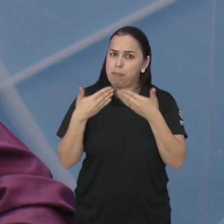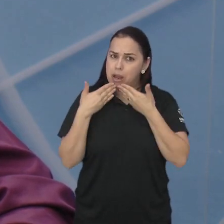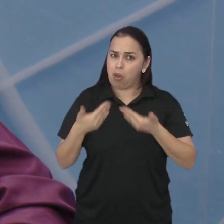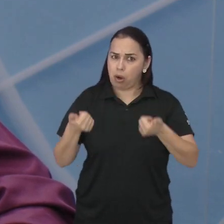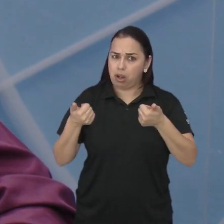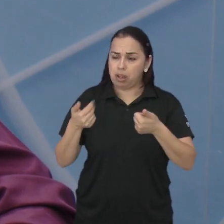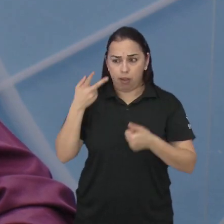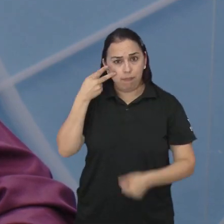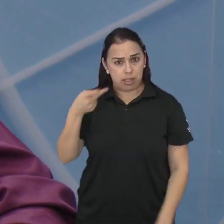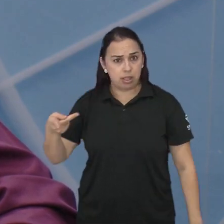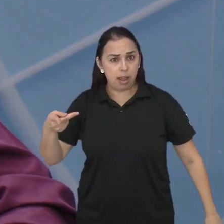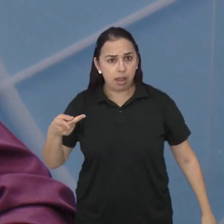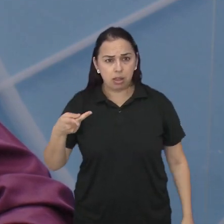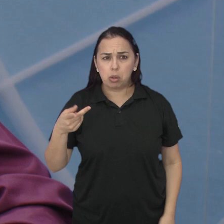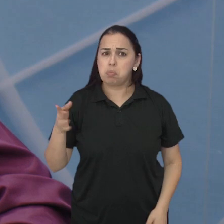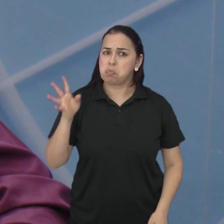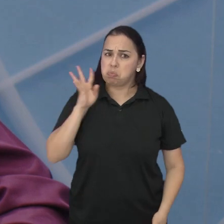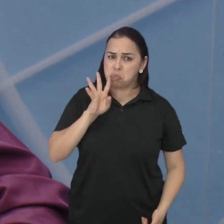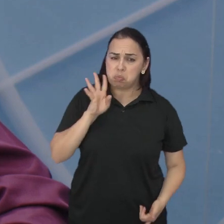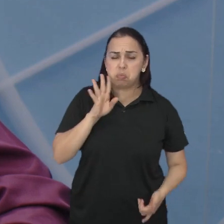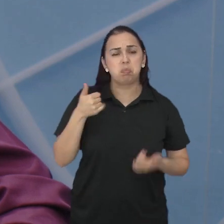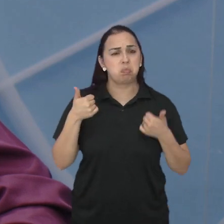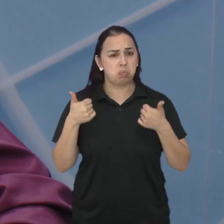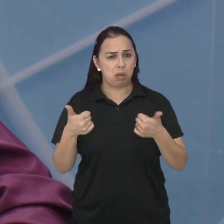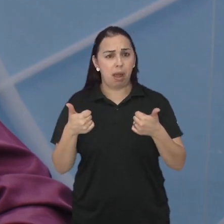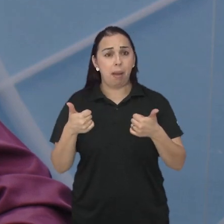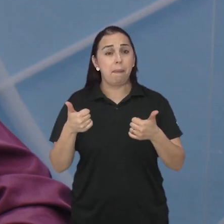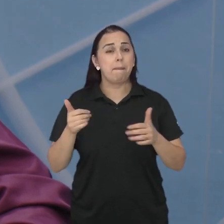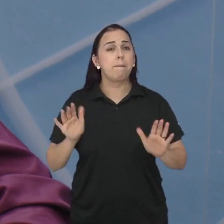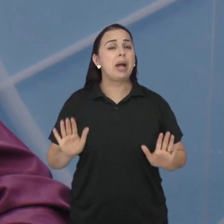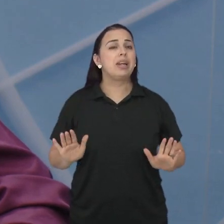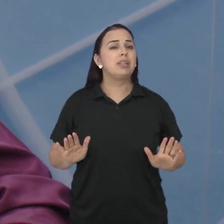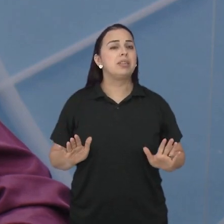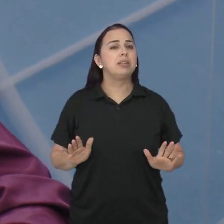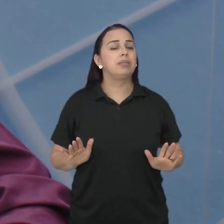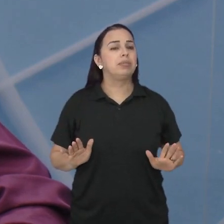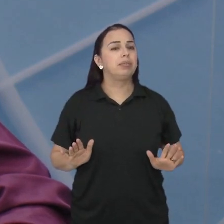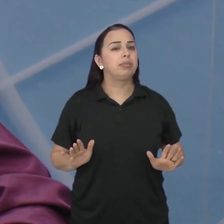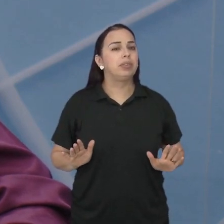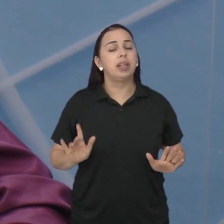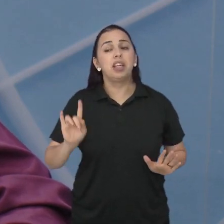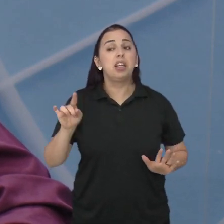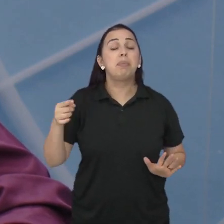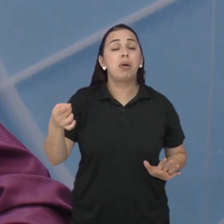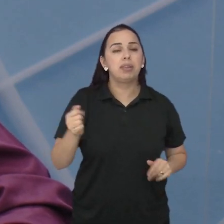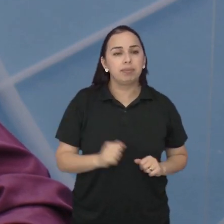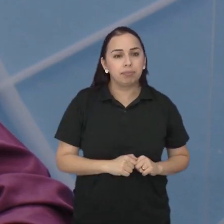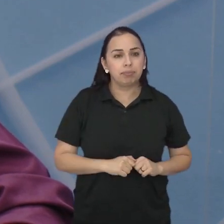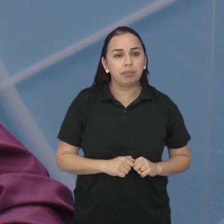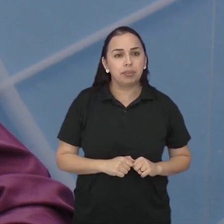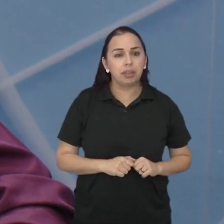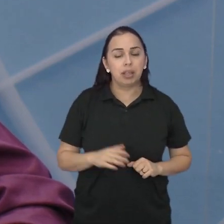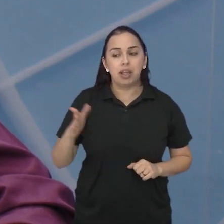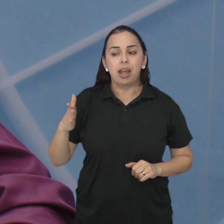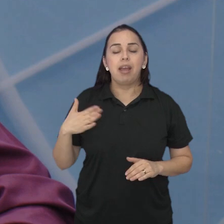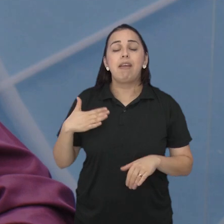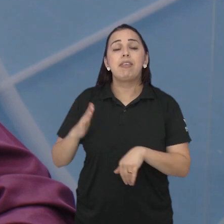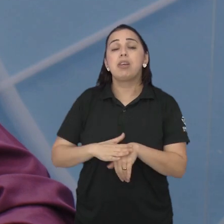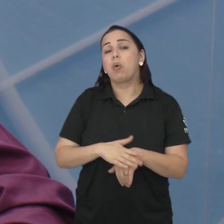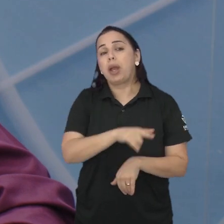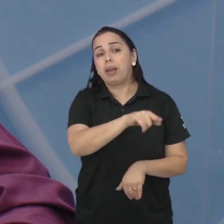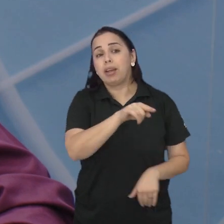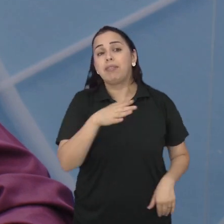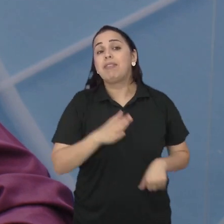visitei uma, achei bem legal a proposta, tudo, mas e o resto? E depois? Ele vai sair dali e vai fazer o